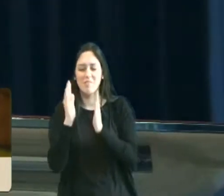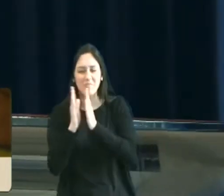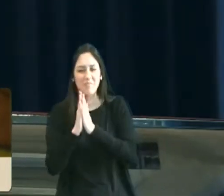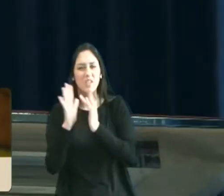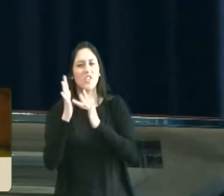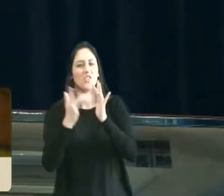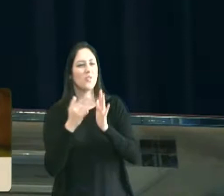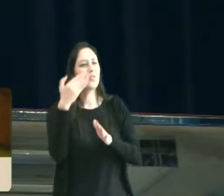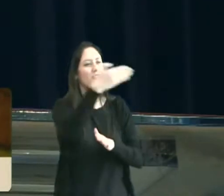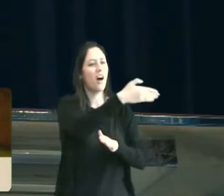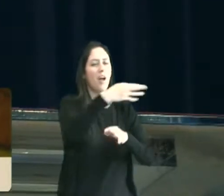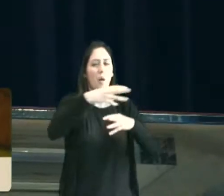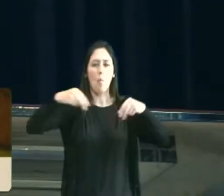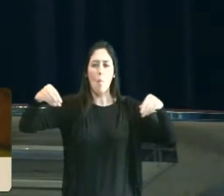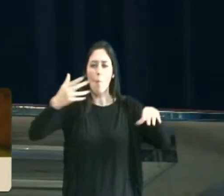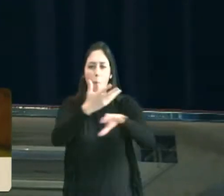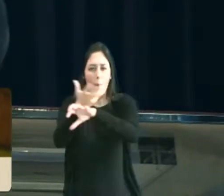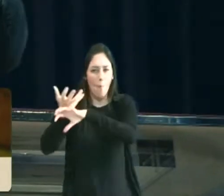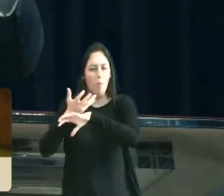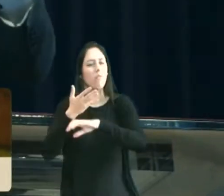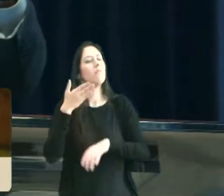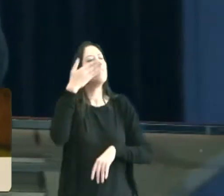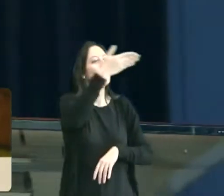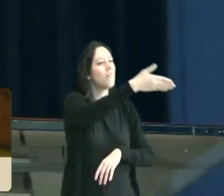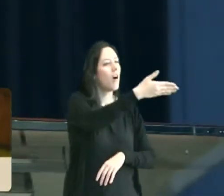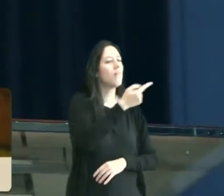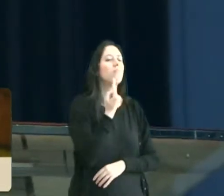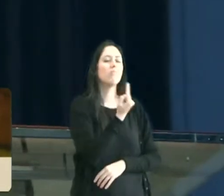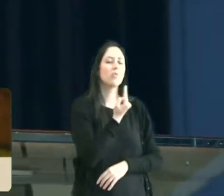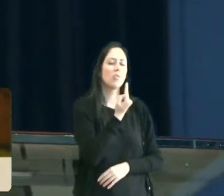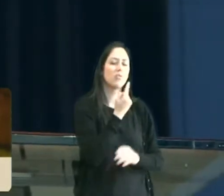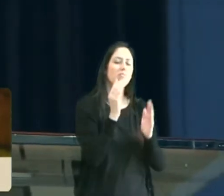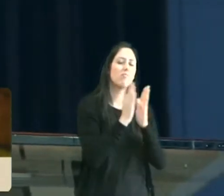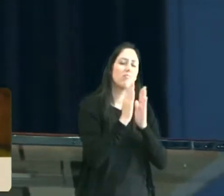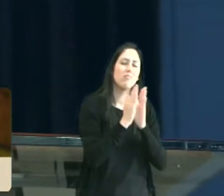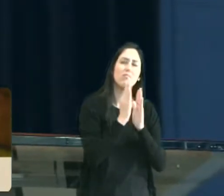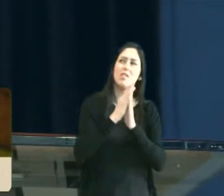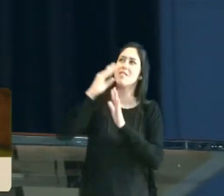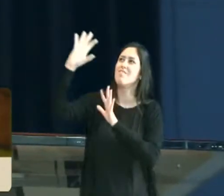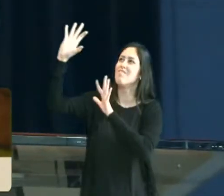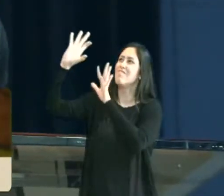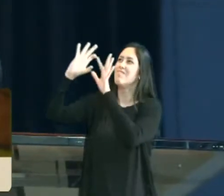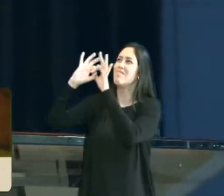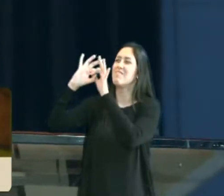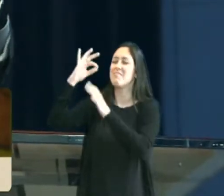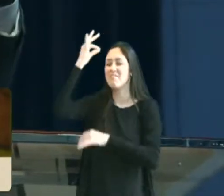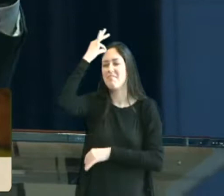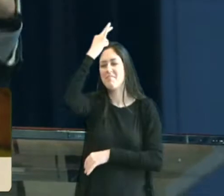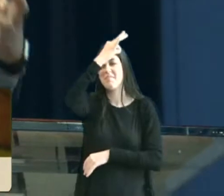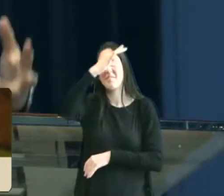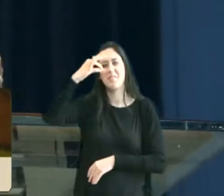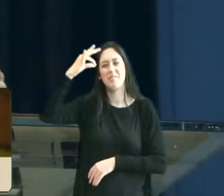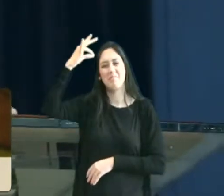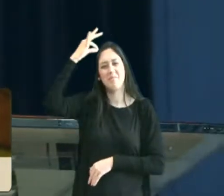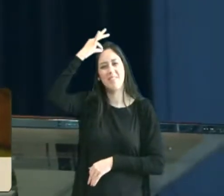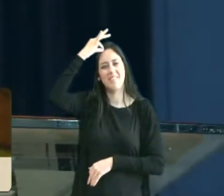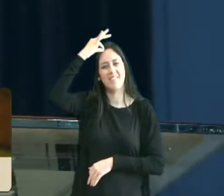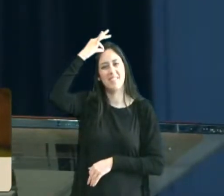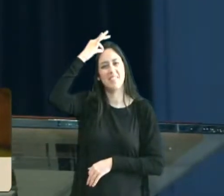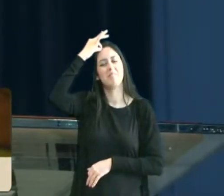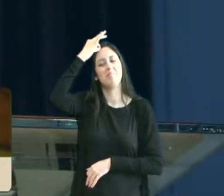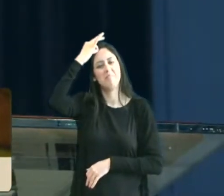o lugar onde a comunhão no Espírito gerava restauração.